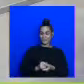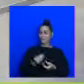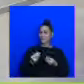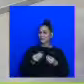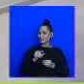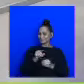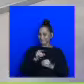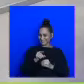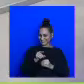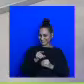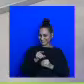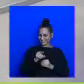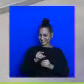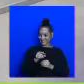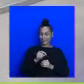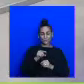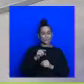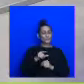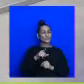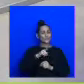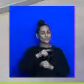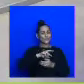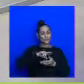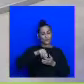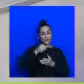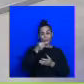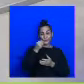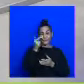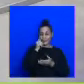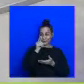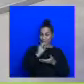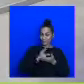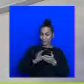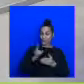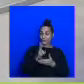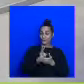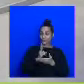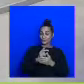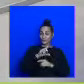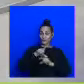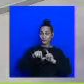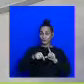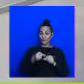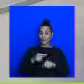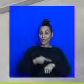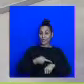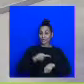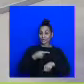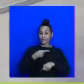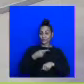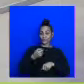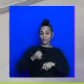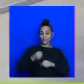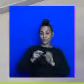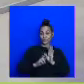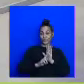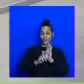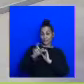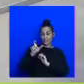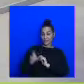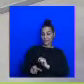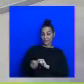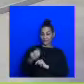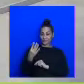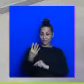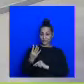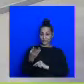Como é que você está indo, hein? Você ainda tem muitas chances. Vamos lá, vamos seguir sorteando. Agora, o número correspondente à coluna